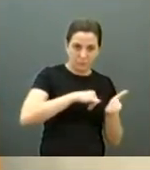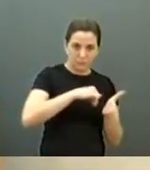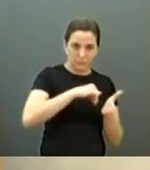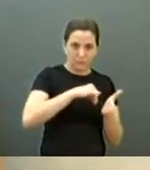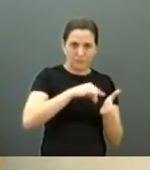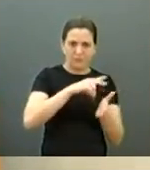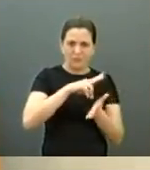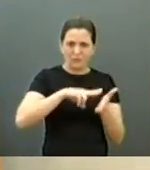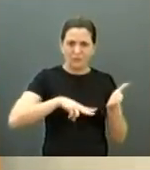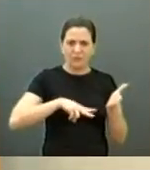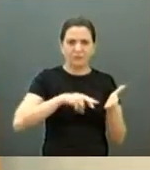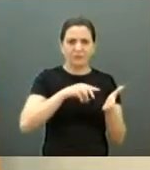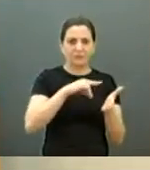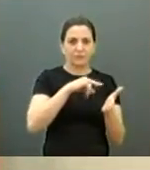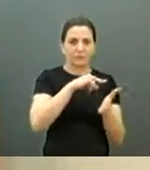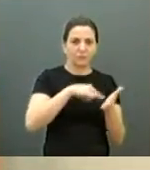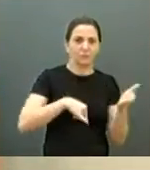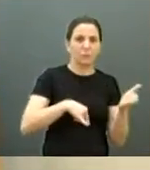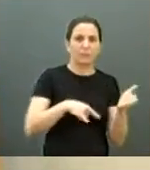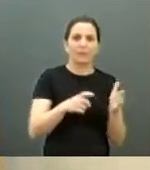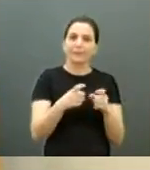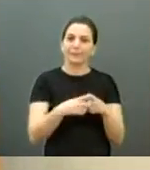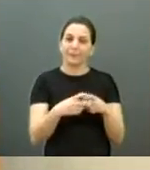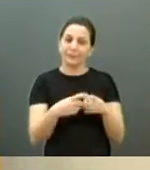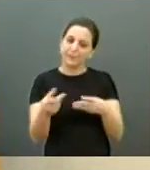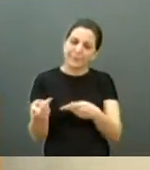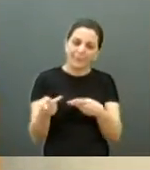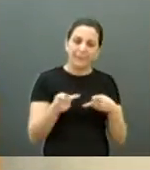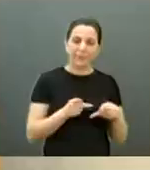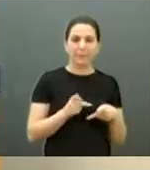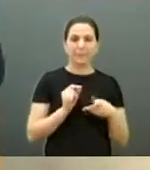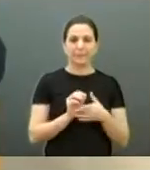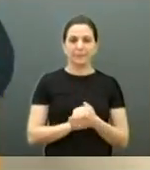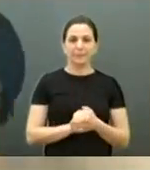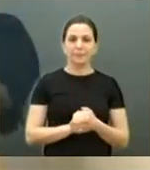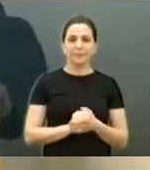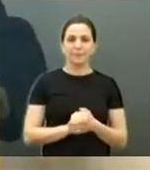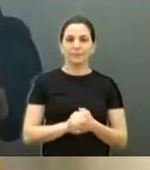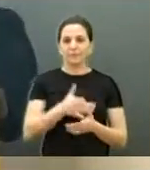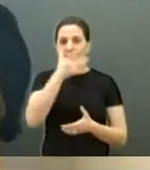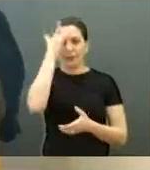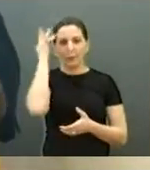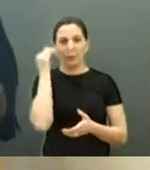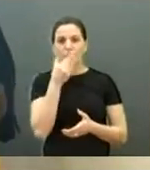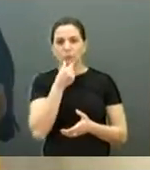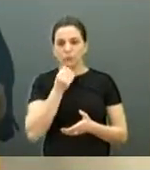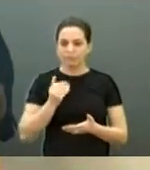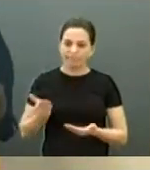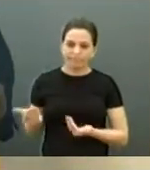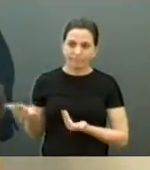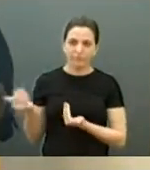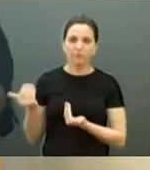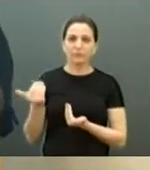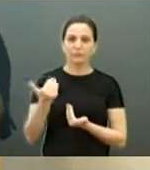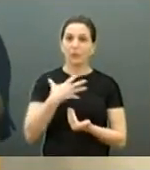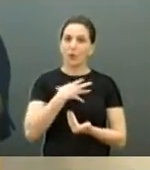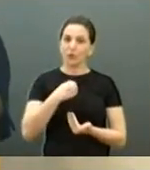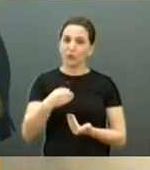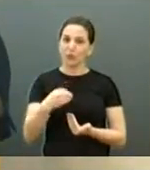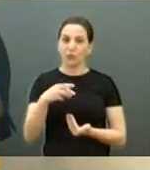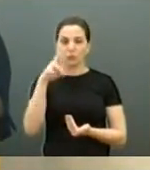um mas é que eu recebi de um rapaz filho de um senhor que está